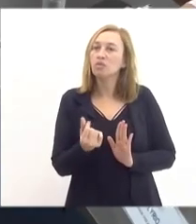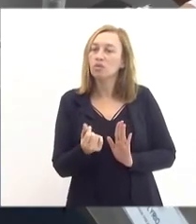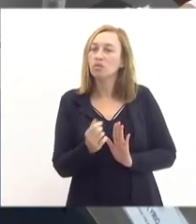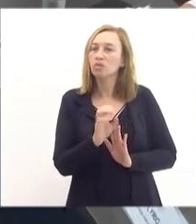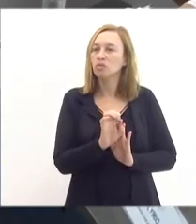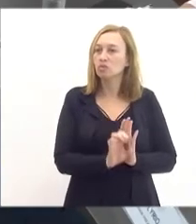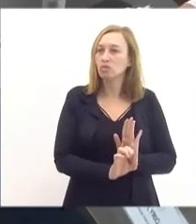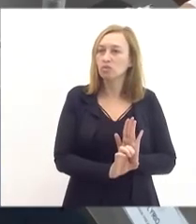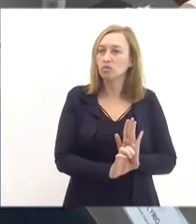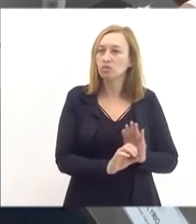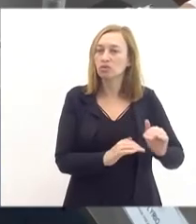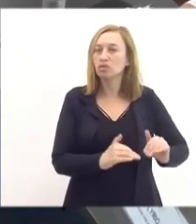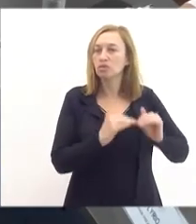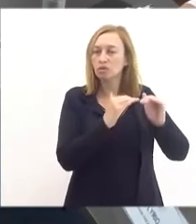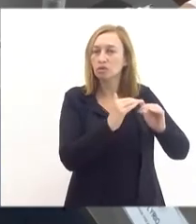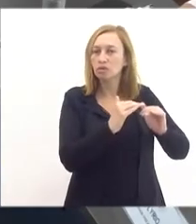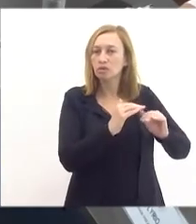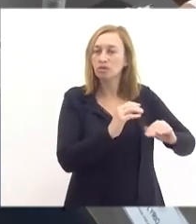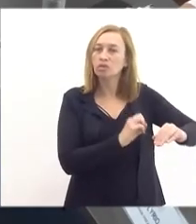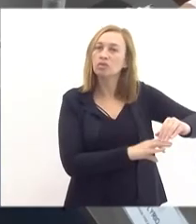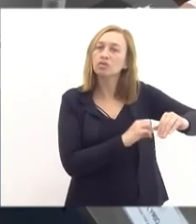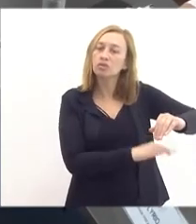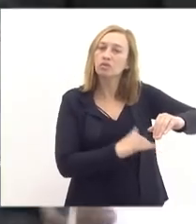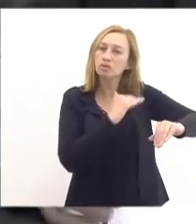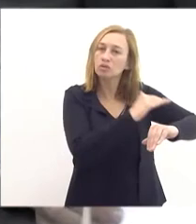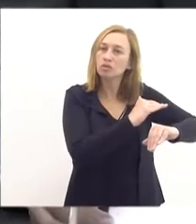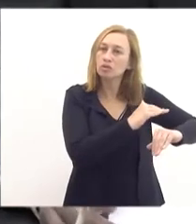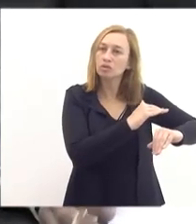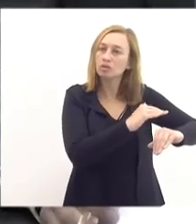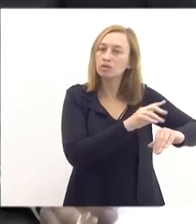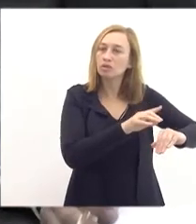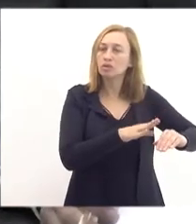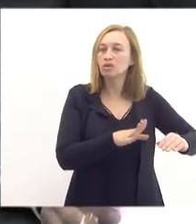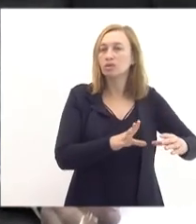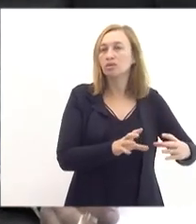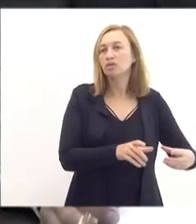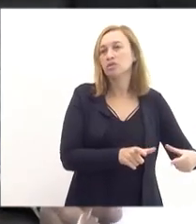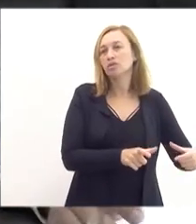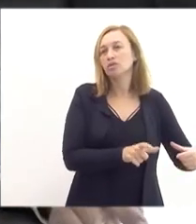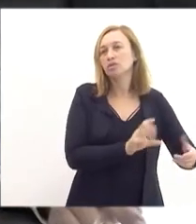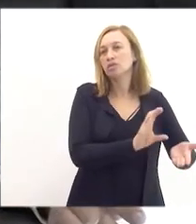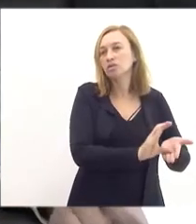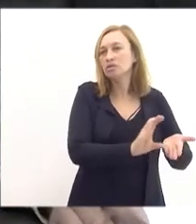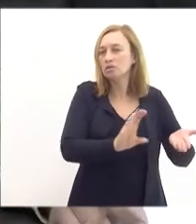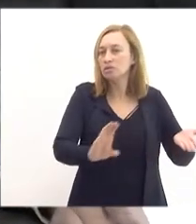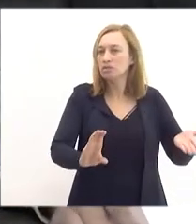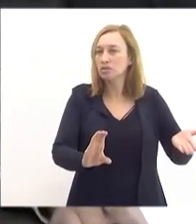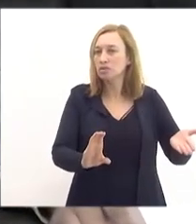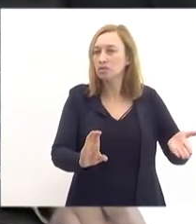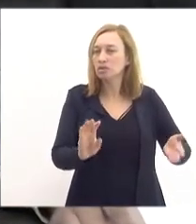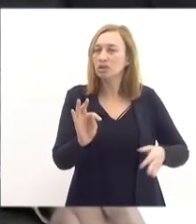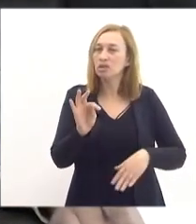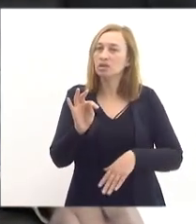Soberano poderão ser destinados à realização do Fundo Garantidor de Parcerias Público-Privadas, alguma coisa nessa linha, não com parcerias